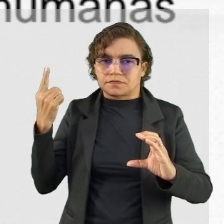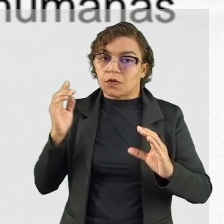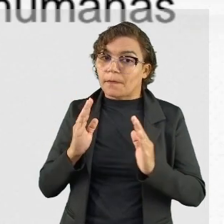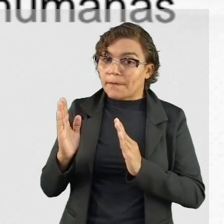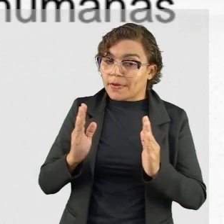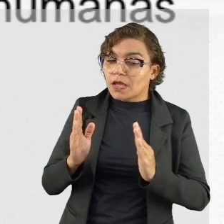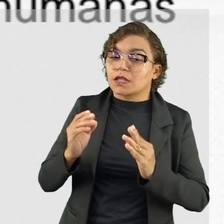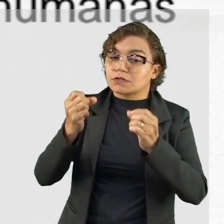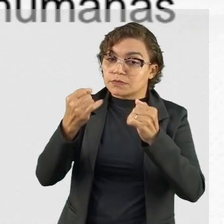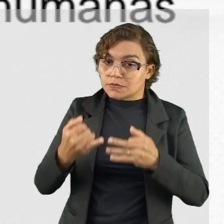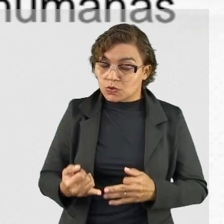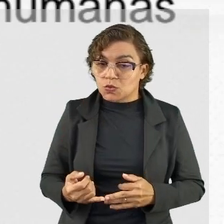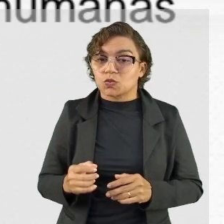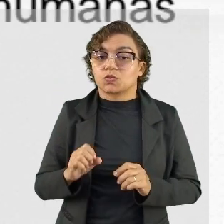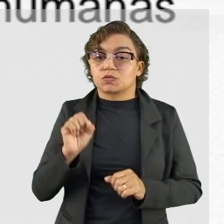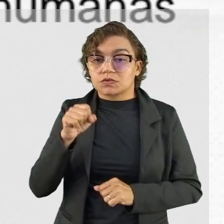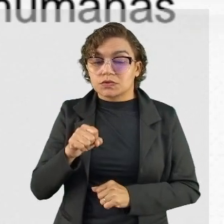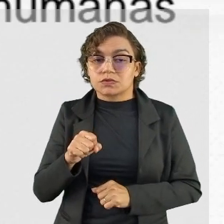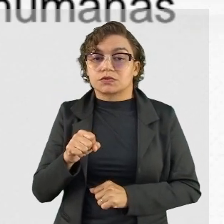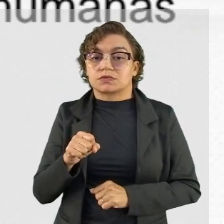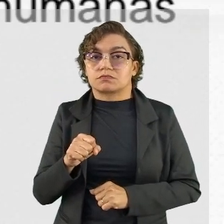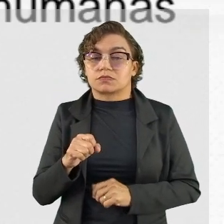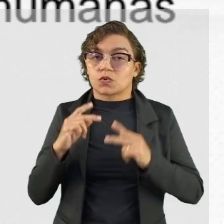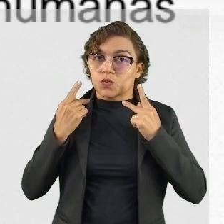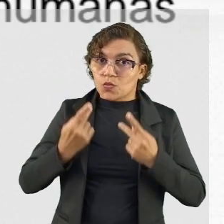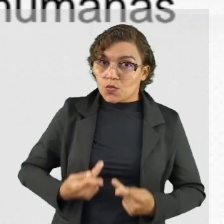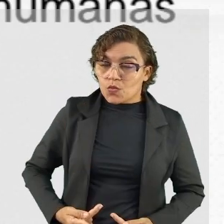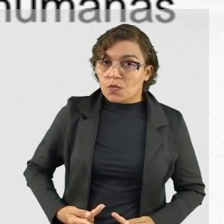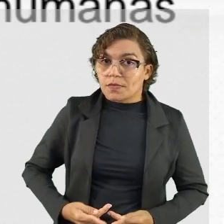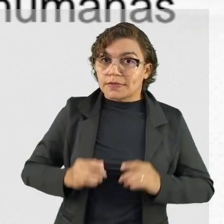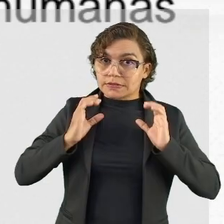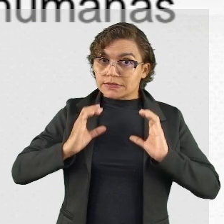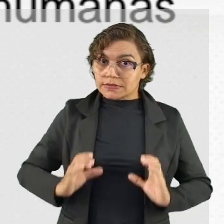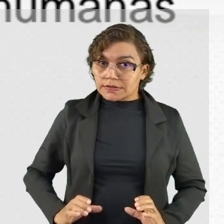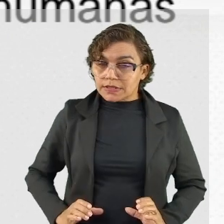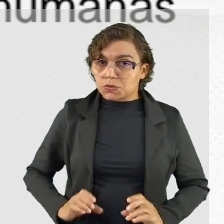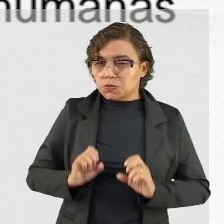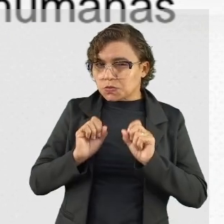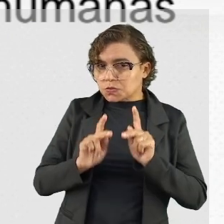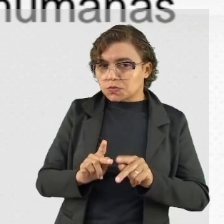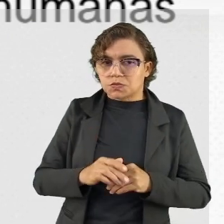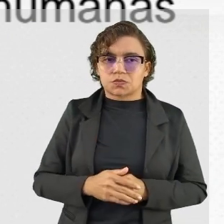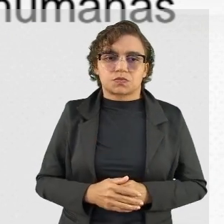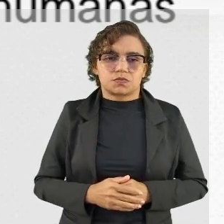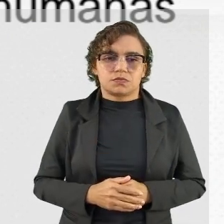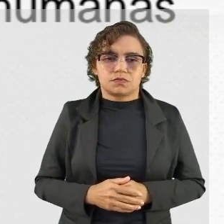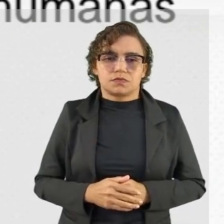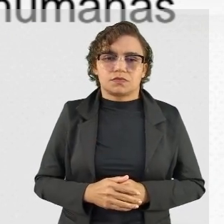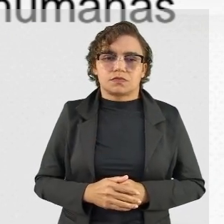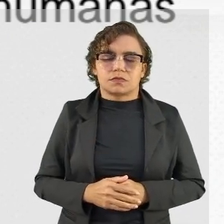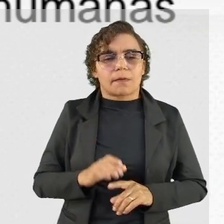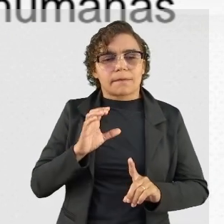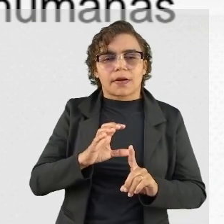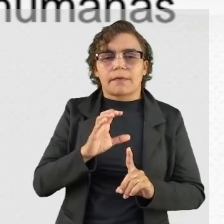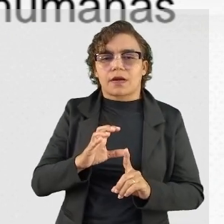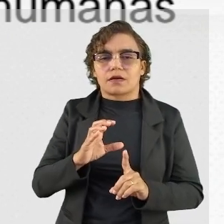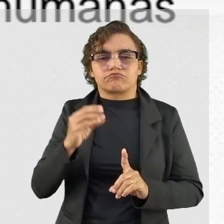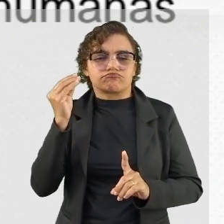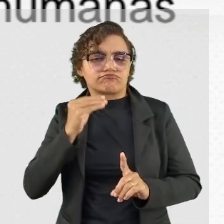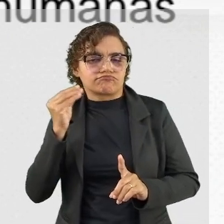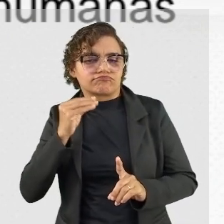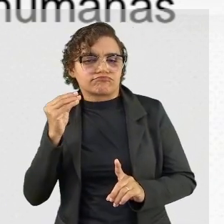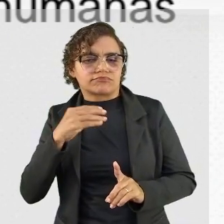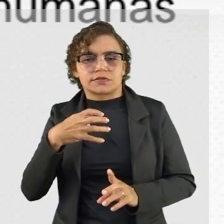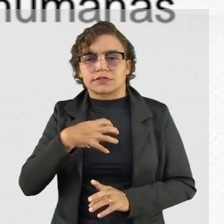reafirmou-se a ideia de homem cidadão, até aqui ok, que terminou por enfraquecer os sentimentos